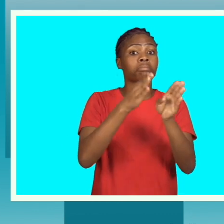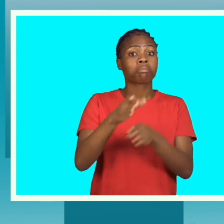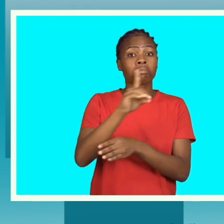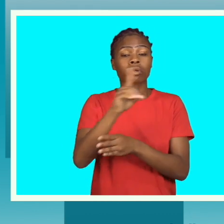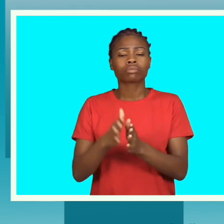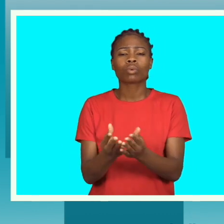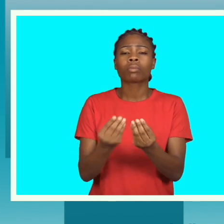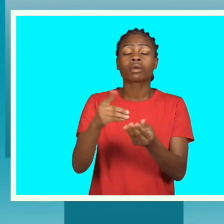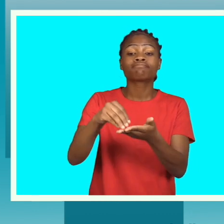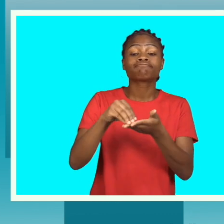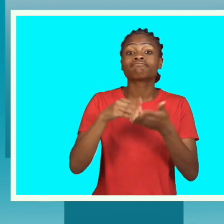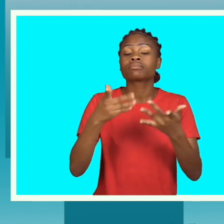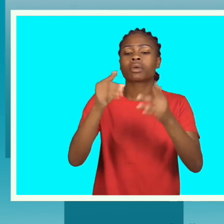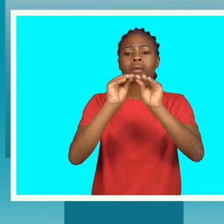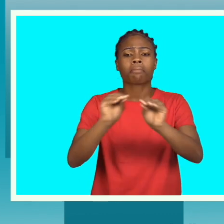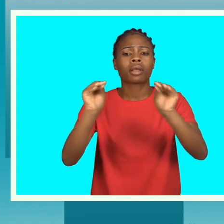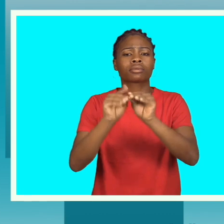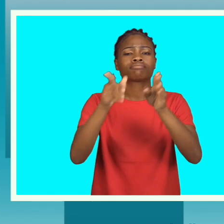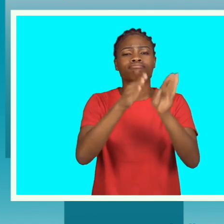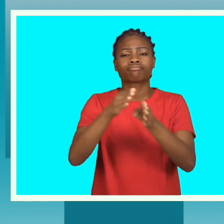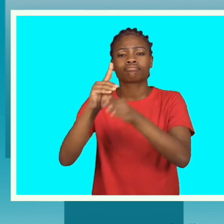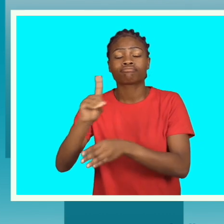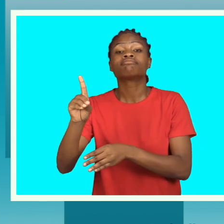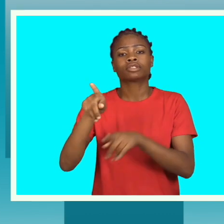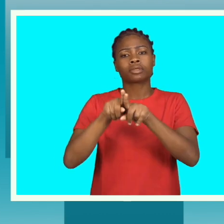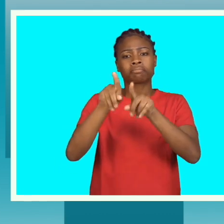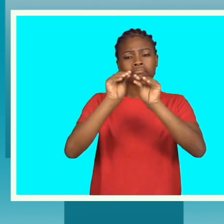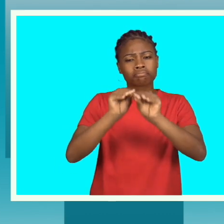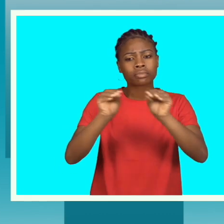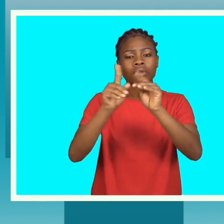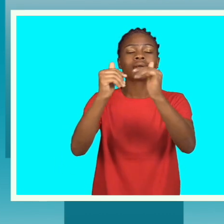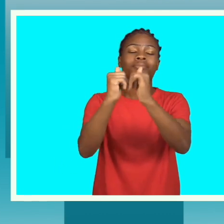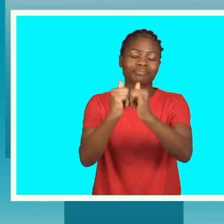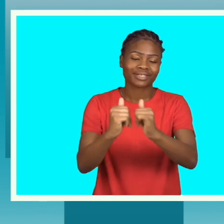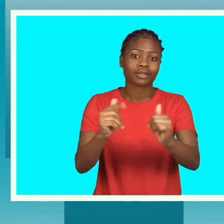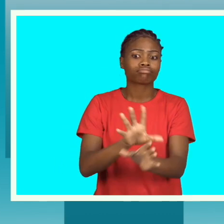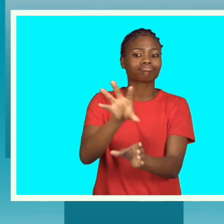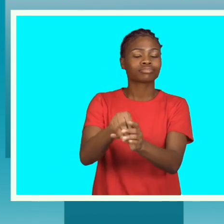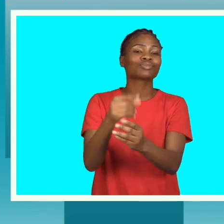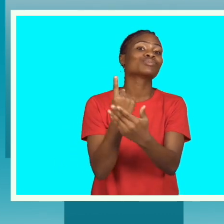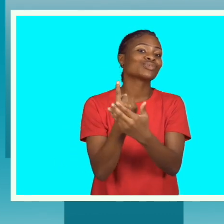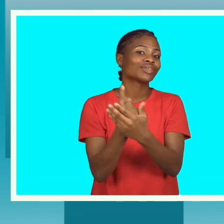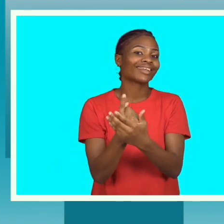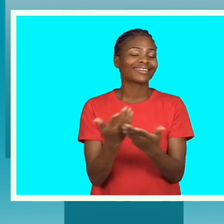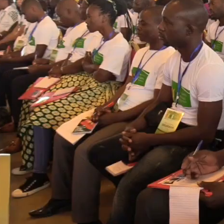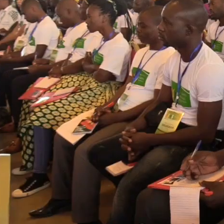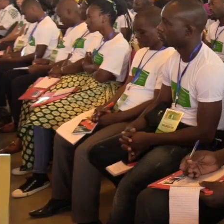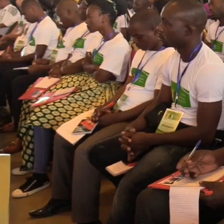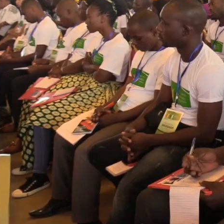pessoas com deficiência como forma de garantir o acesso à educação para pessoas com necessidade educativa especiais.